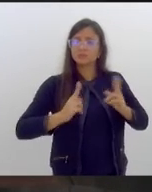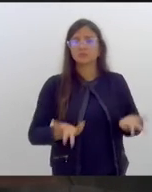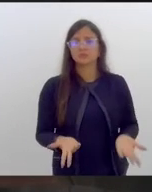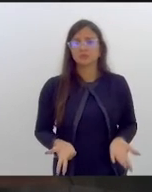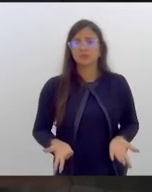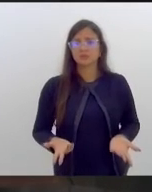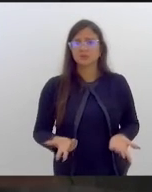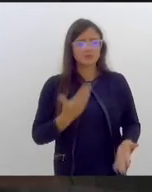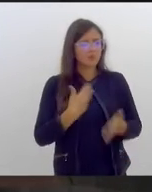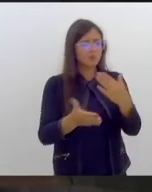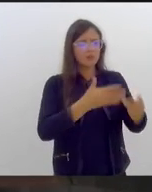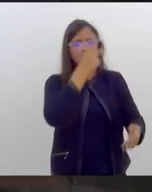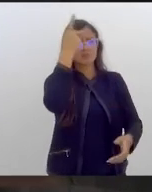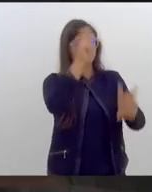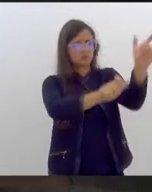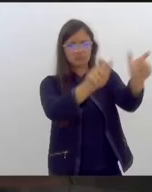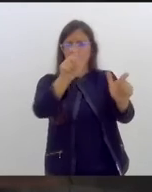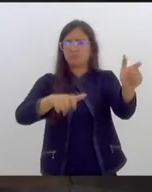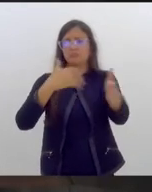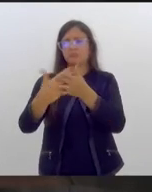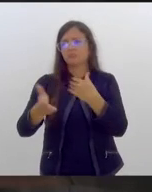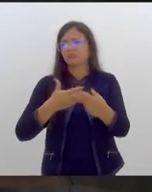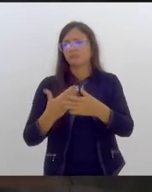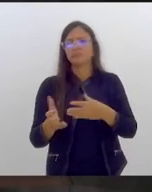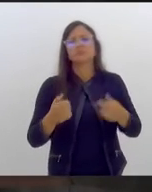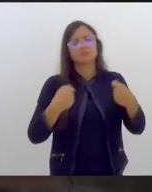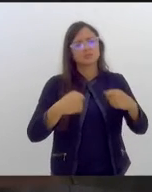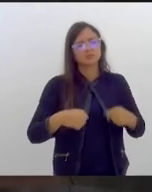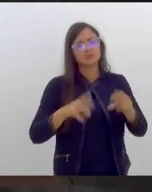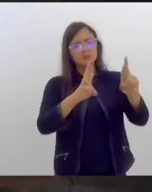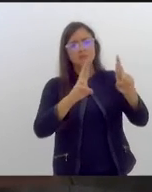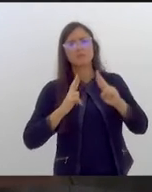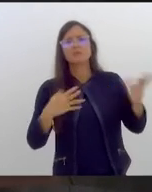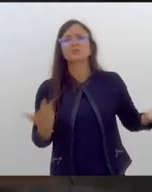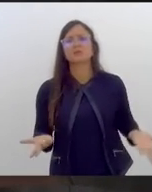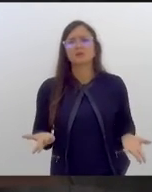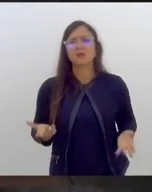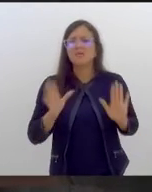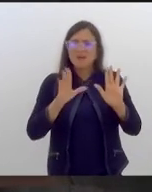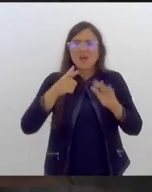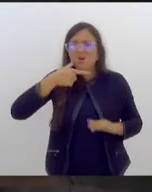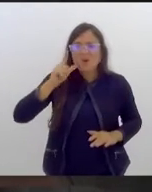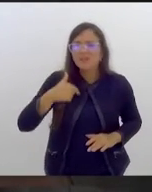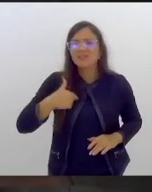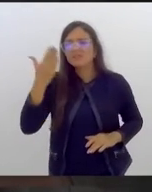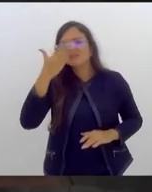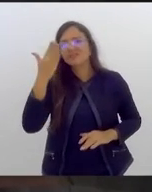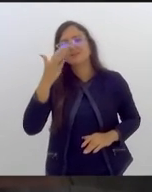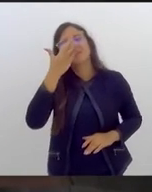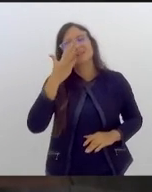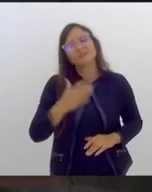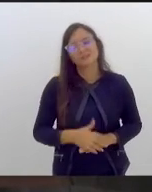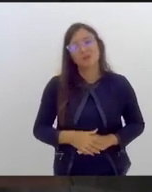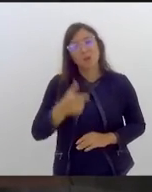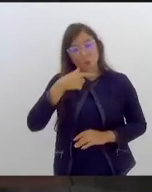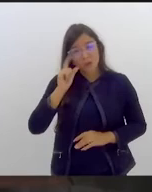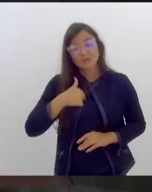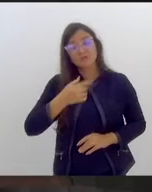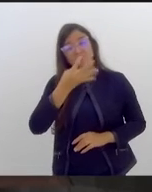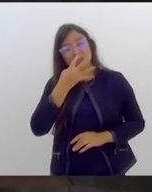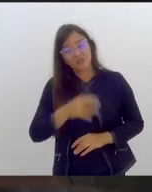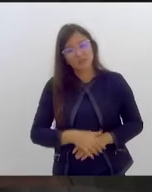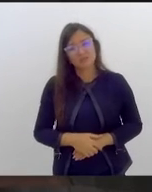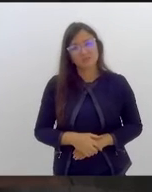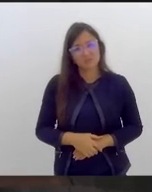que seja entretanto não foi o que a gente viu ontem e chamou atenção causou estupefação